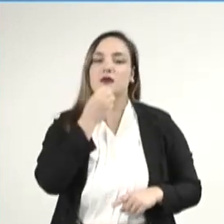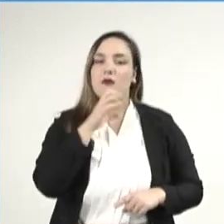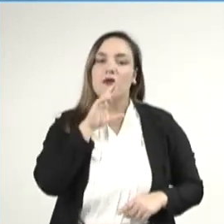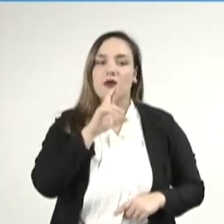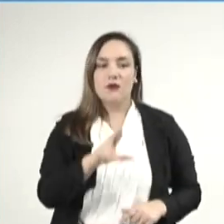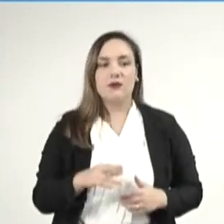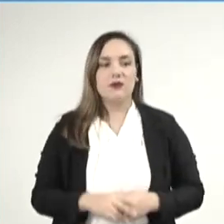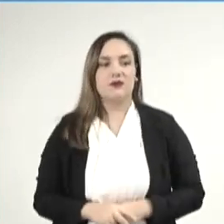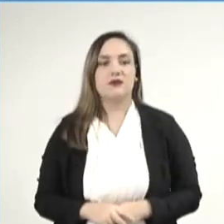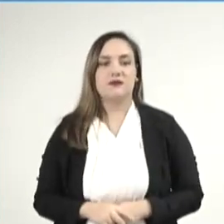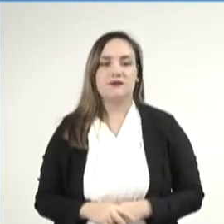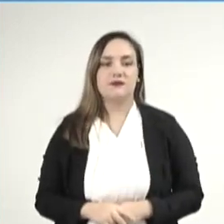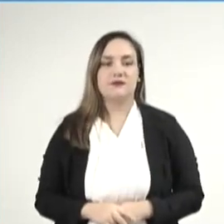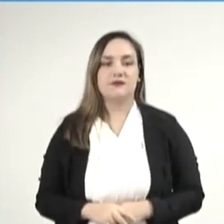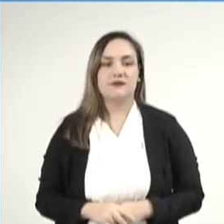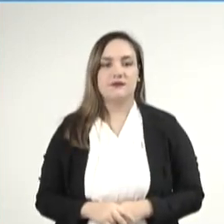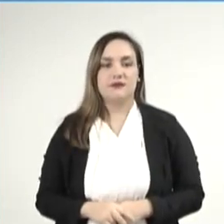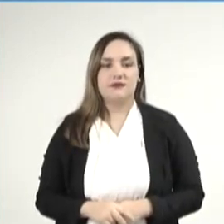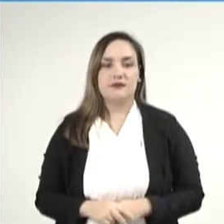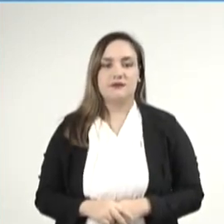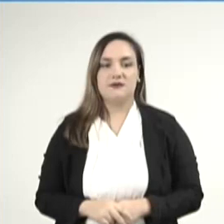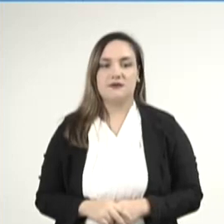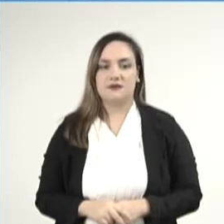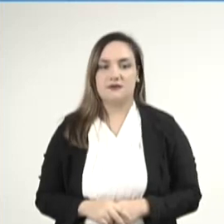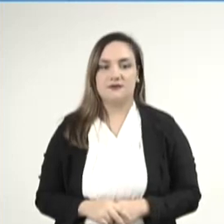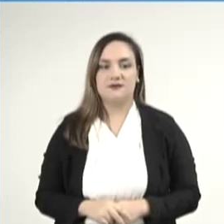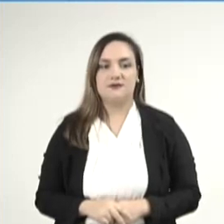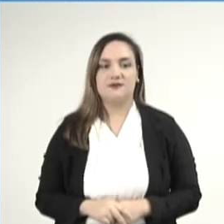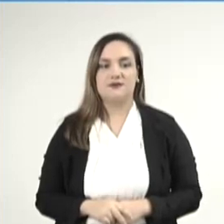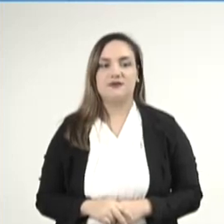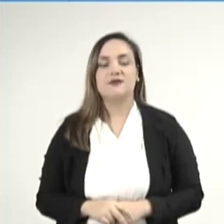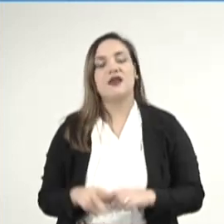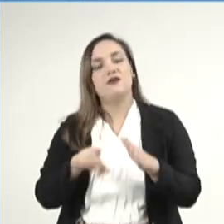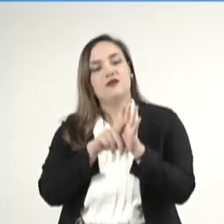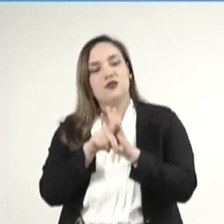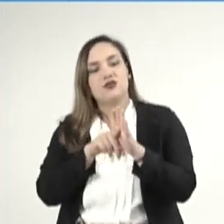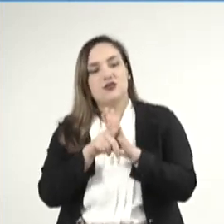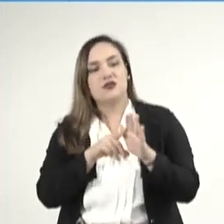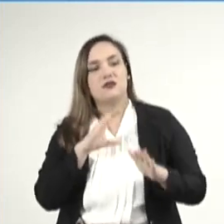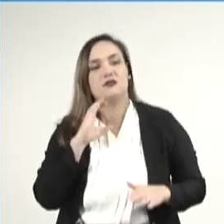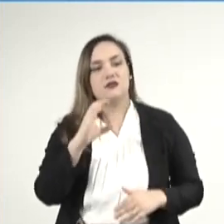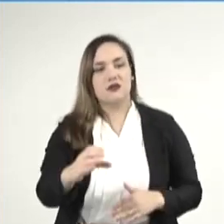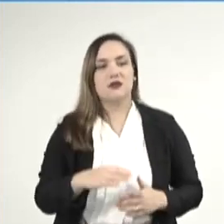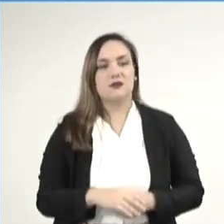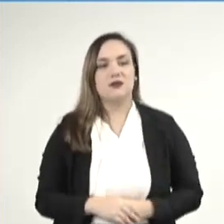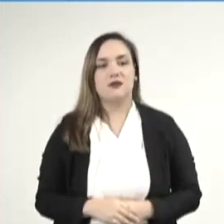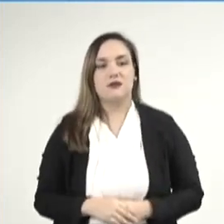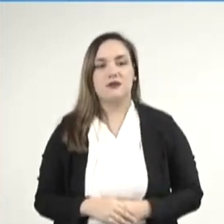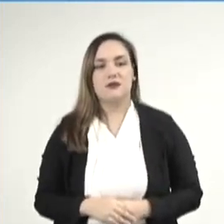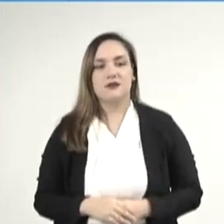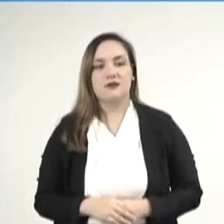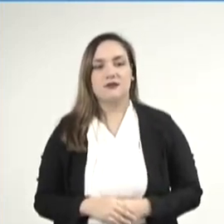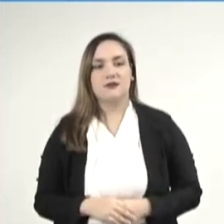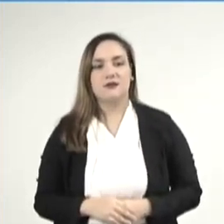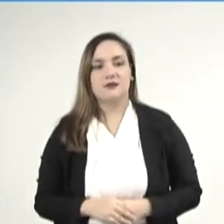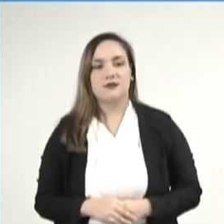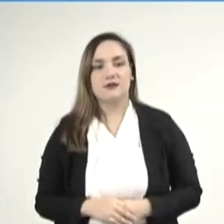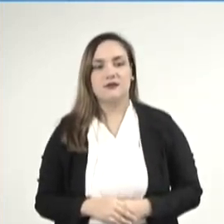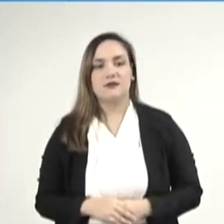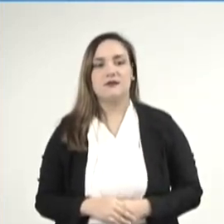resultados bastante significativos, favoráveis nas investigações dos crimes, né? Então, é bom